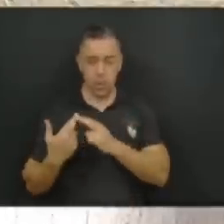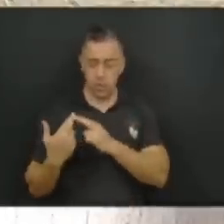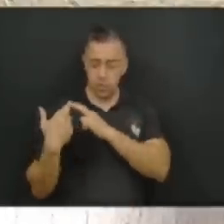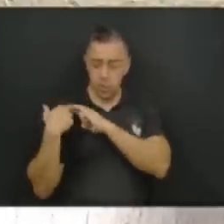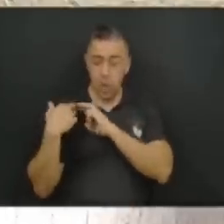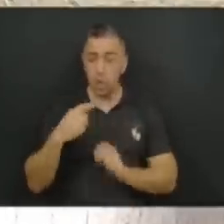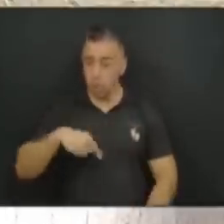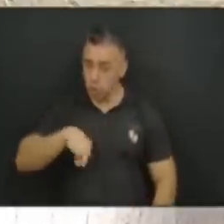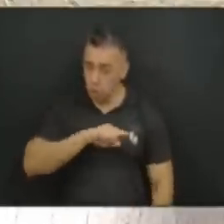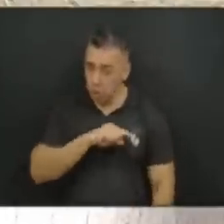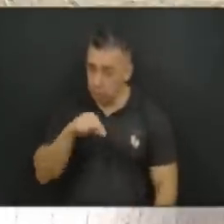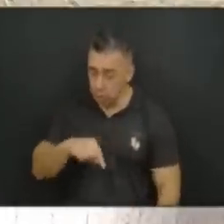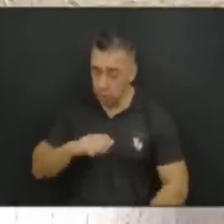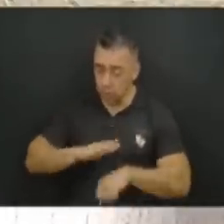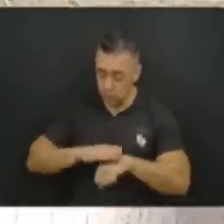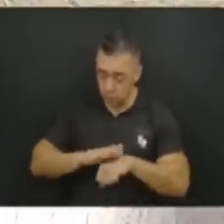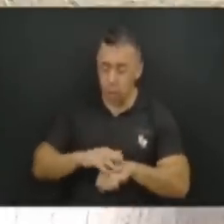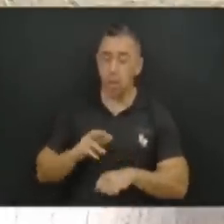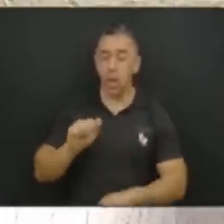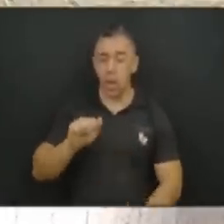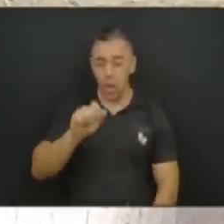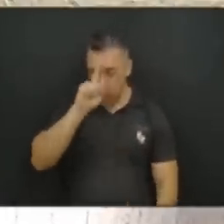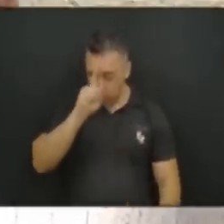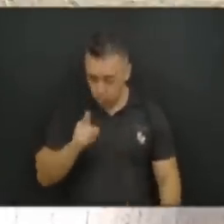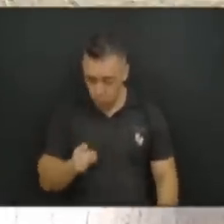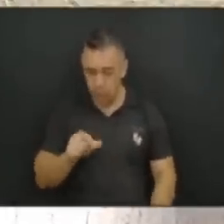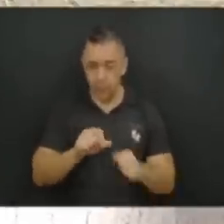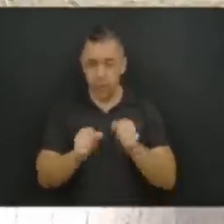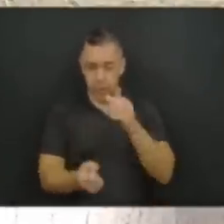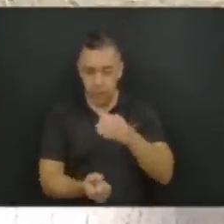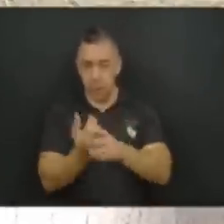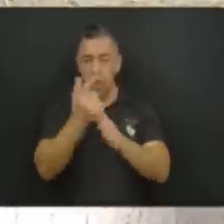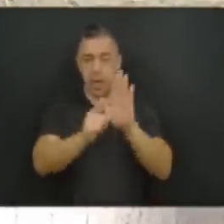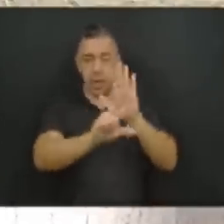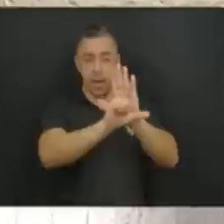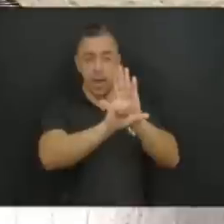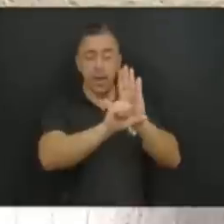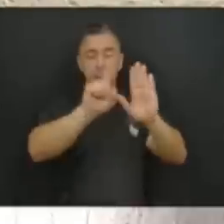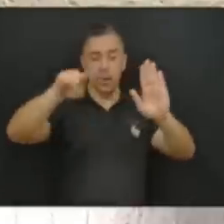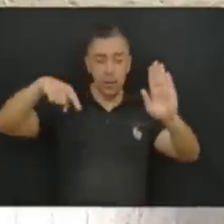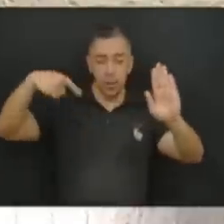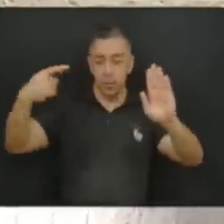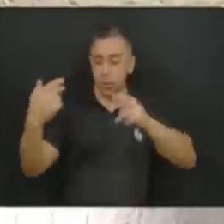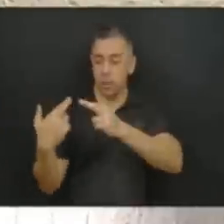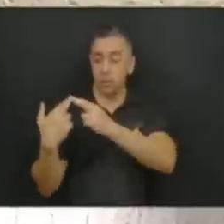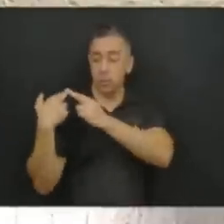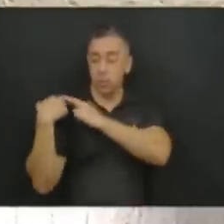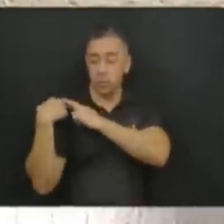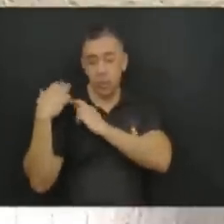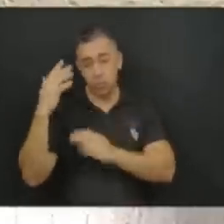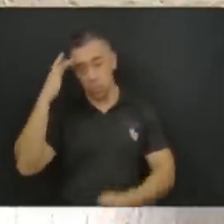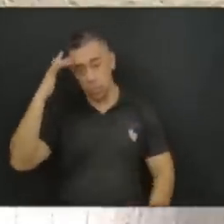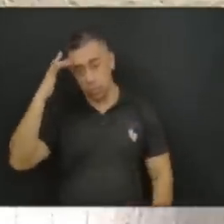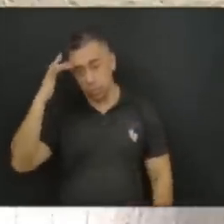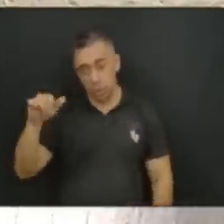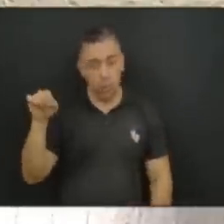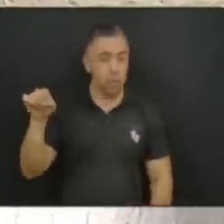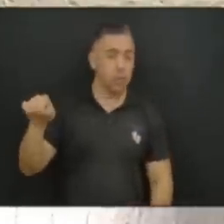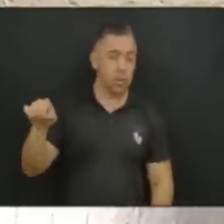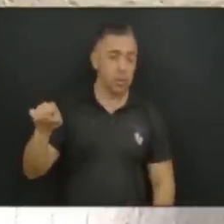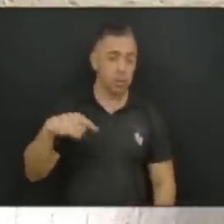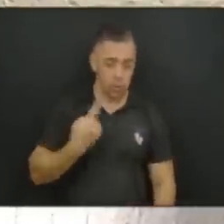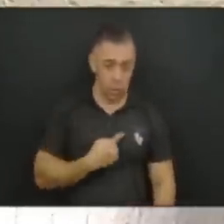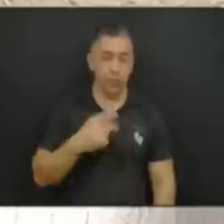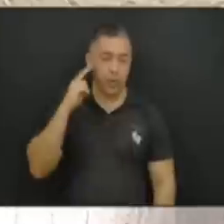leis sim temos autoridade mas nós não temos a responsabilidade do que vai acontecer ali na frente e nós somos ser lembrados